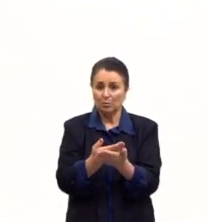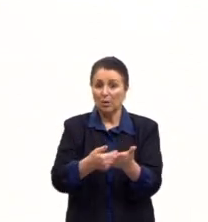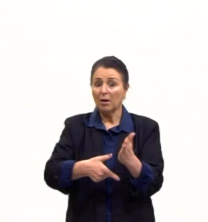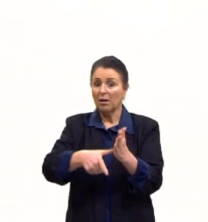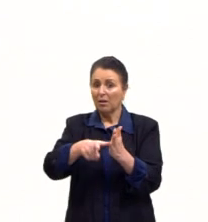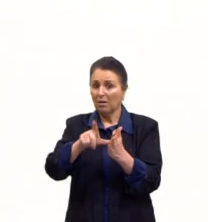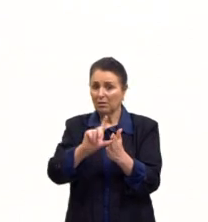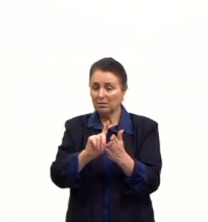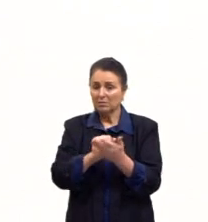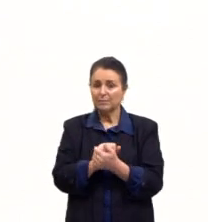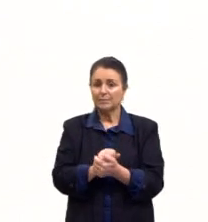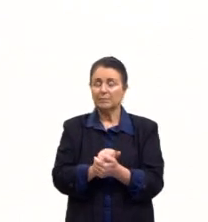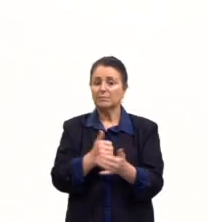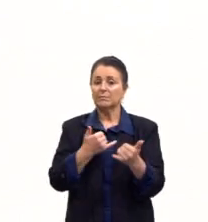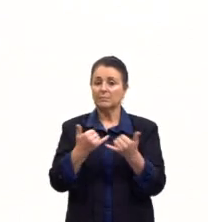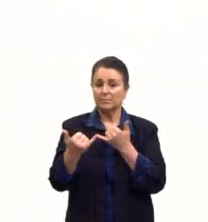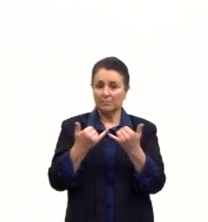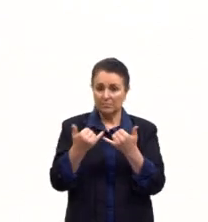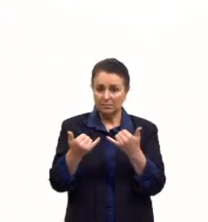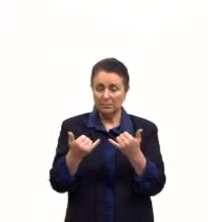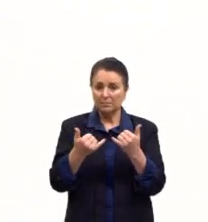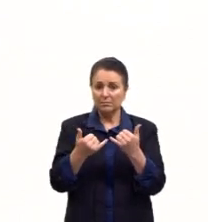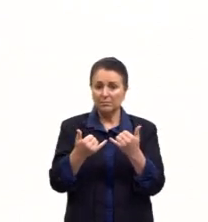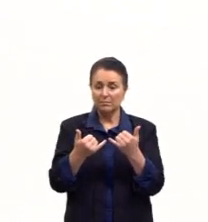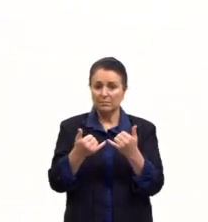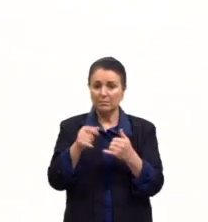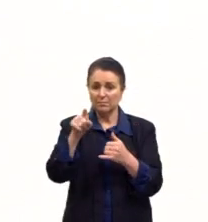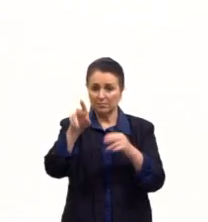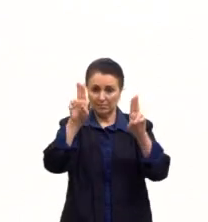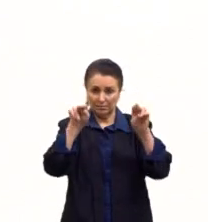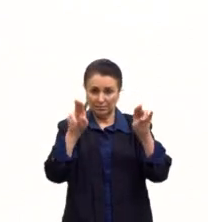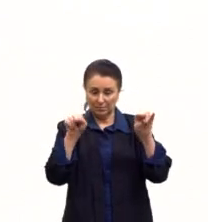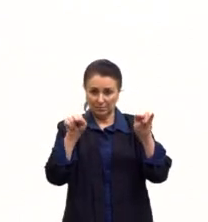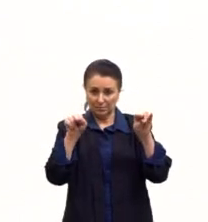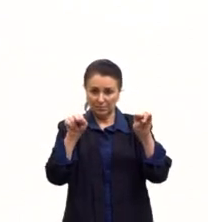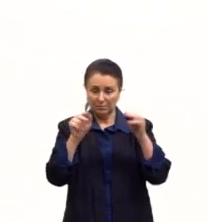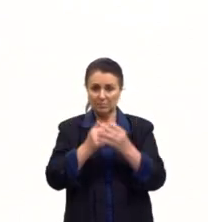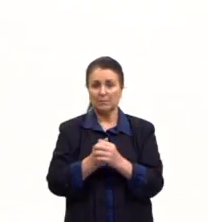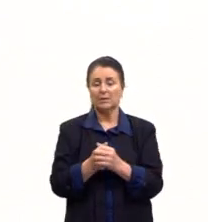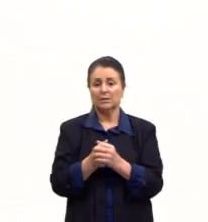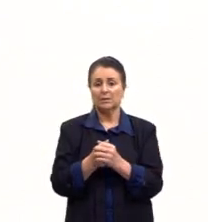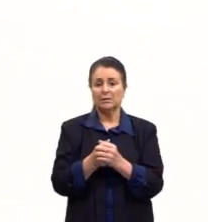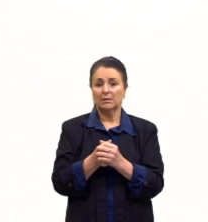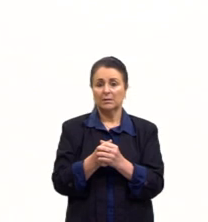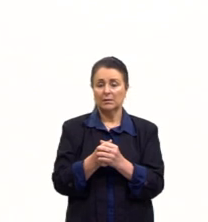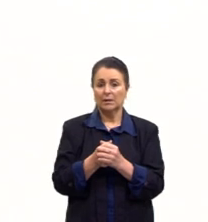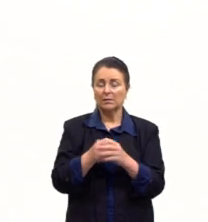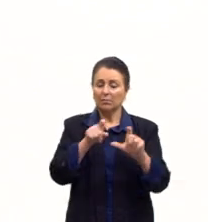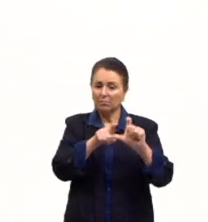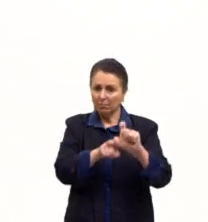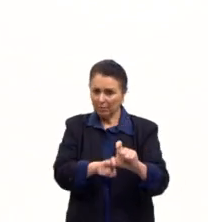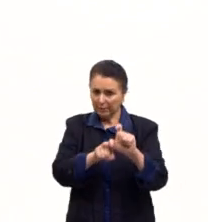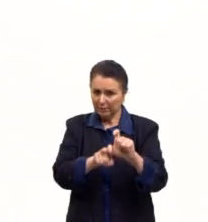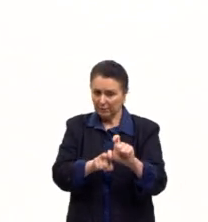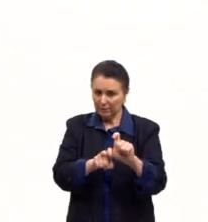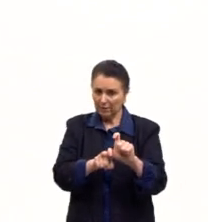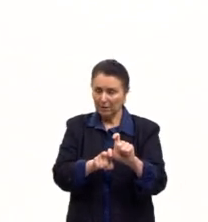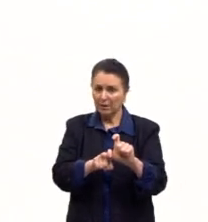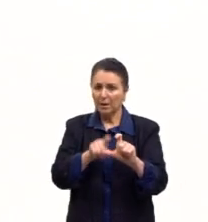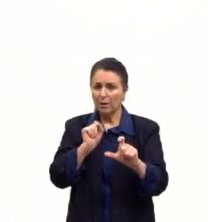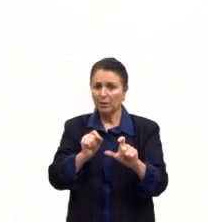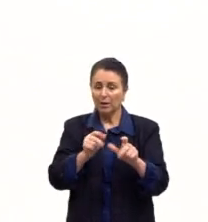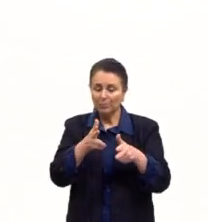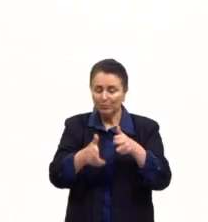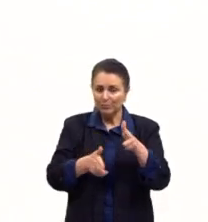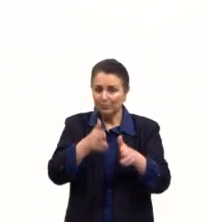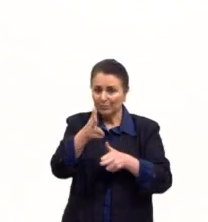é um exemplo que nós temos sobre isso né sobre essa essa essa dependência justamente as